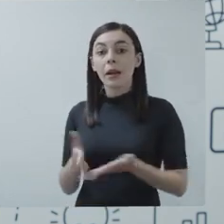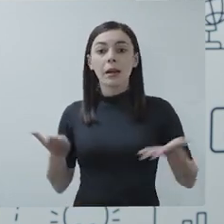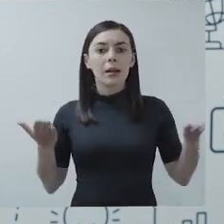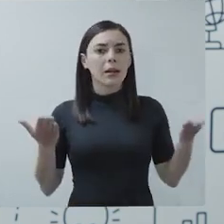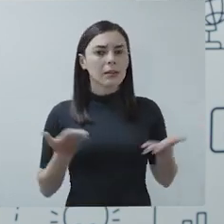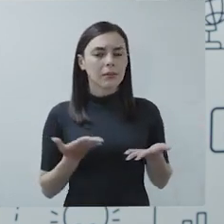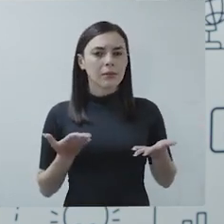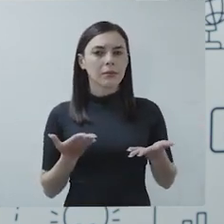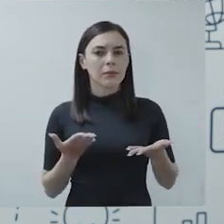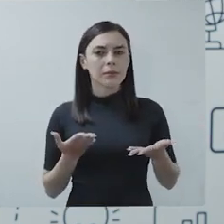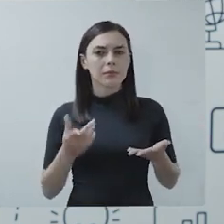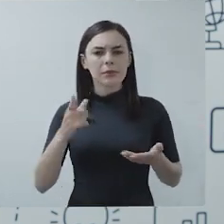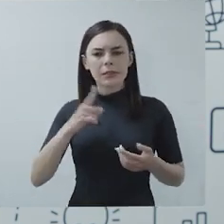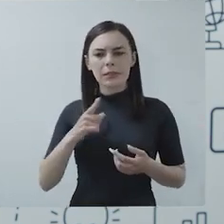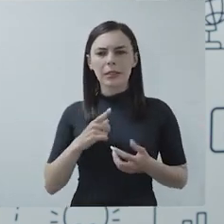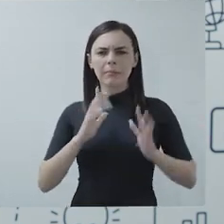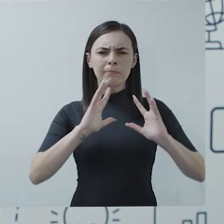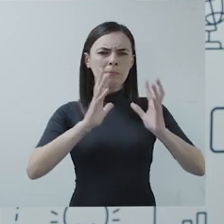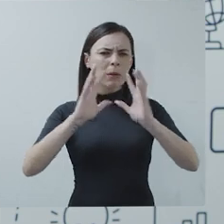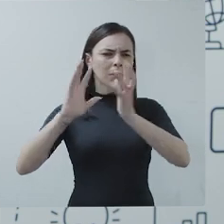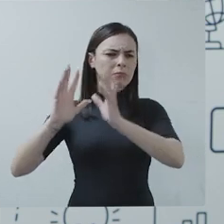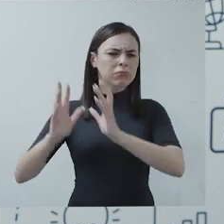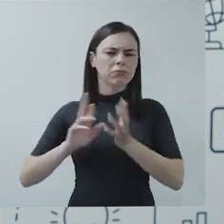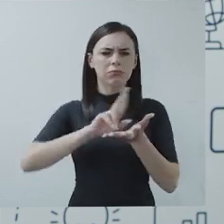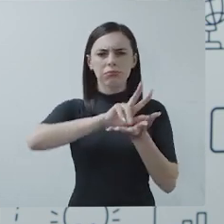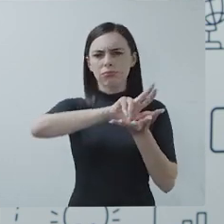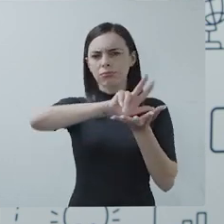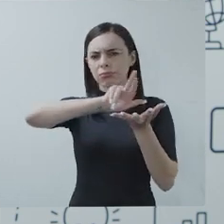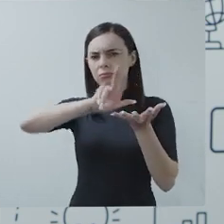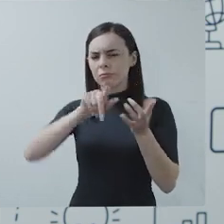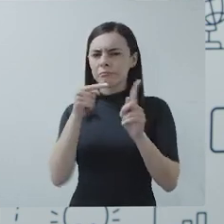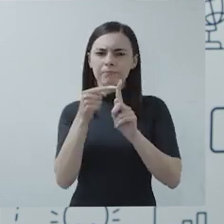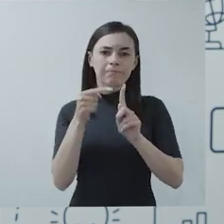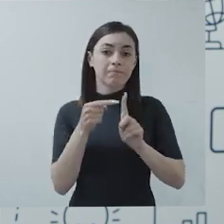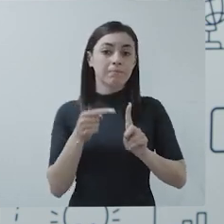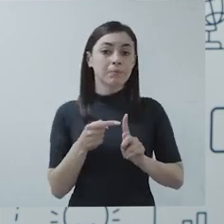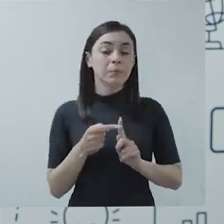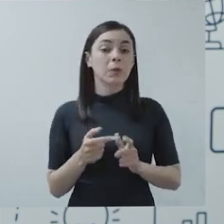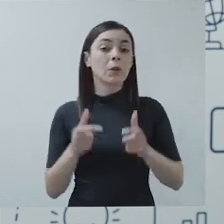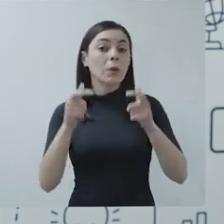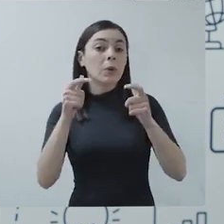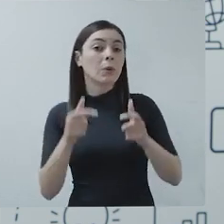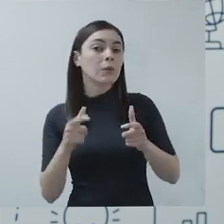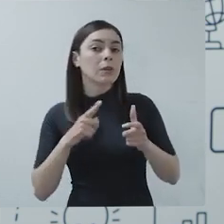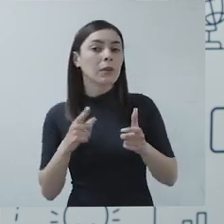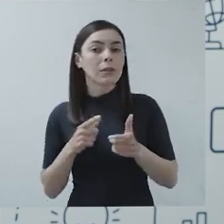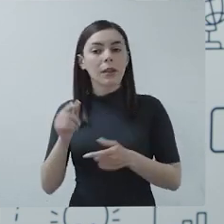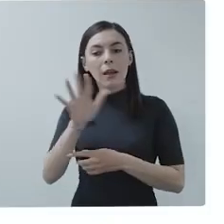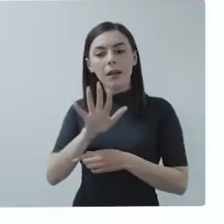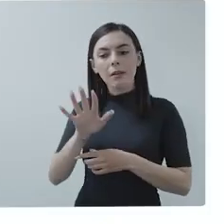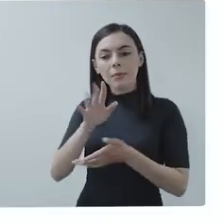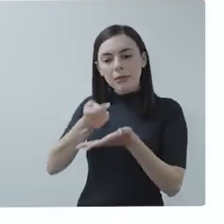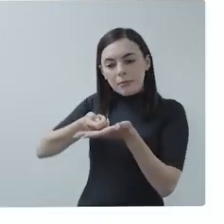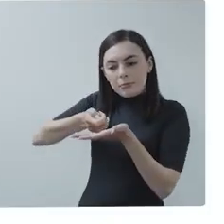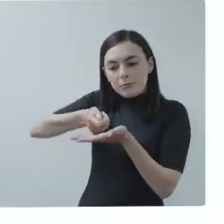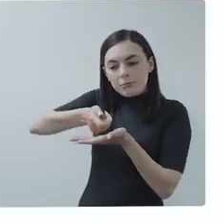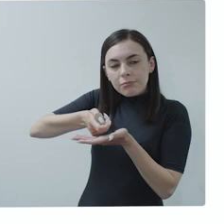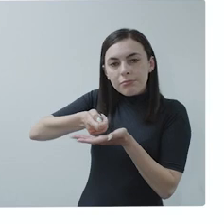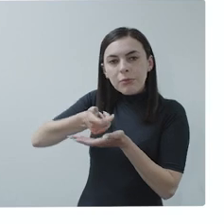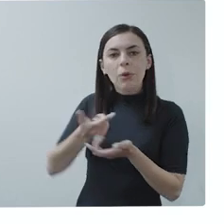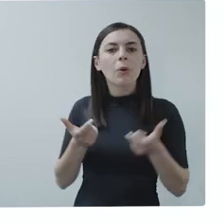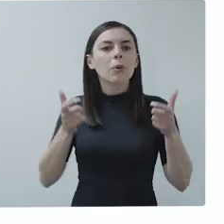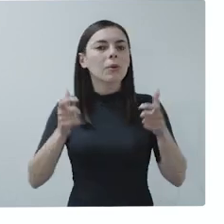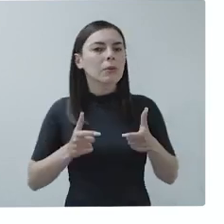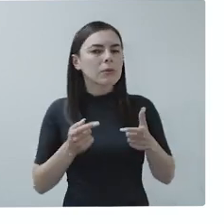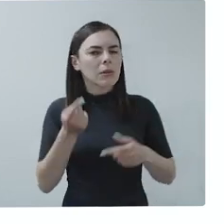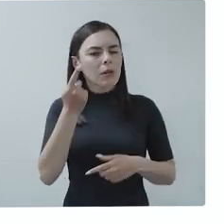nesse bastante bolas que tem aí de vários tipos, onde é que estão as bolinhas de gude? Olhem bem,